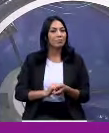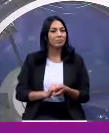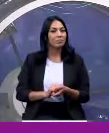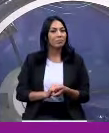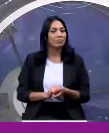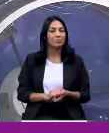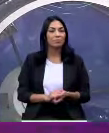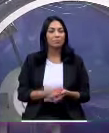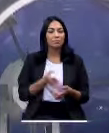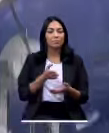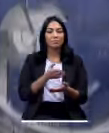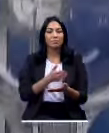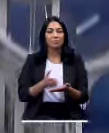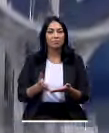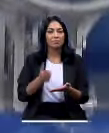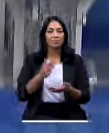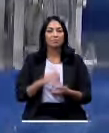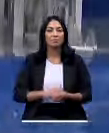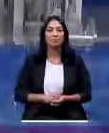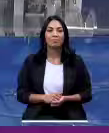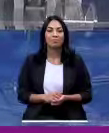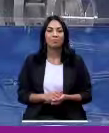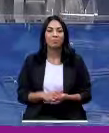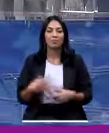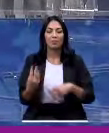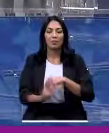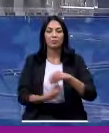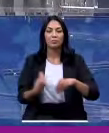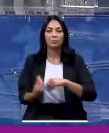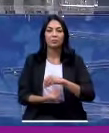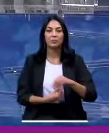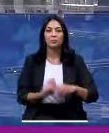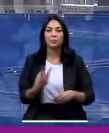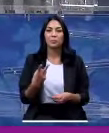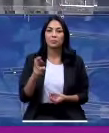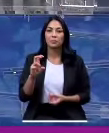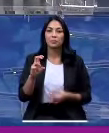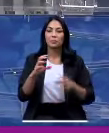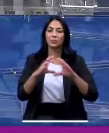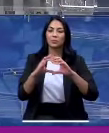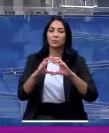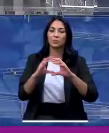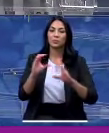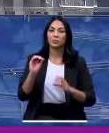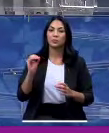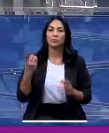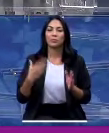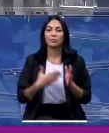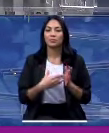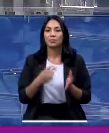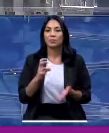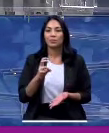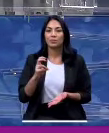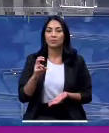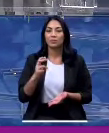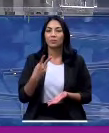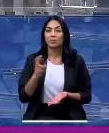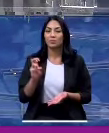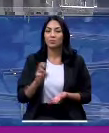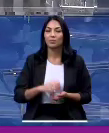aposta. Valendo! Globo carregado, embaralhando 25 bolas numeradas de 01 a 25.